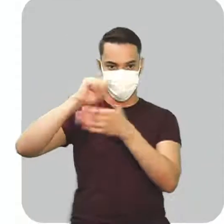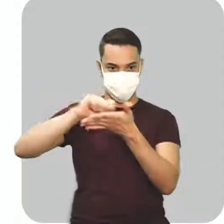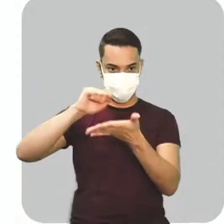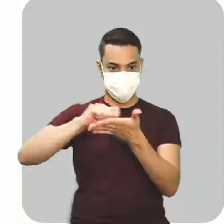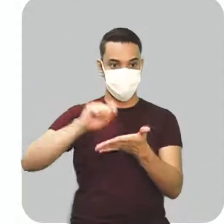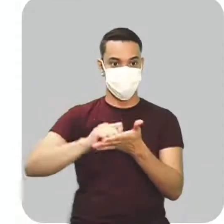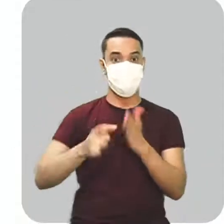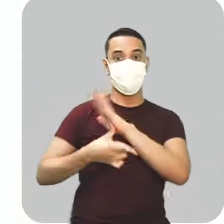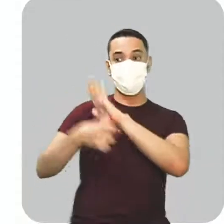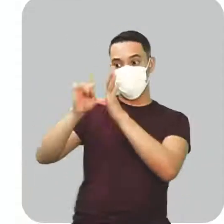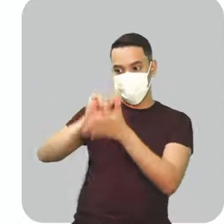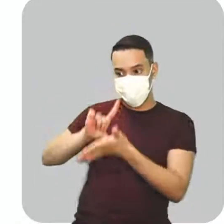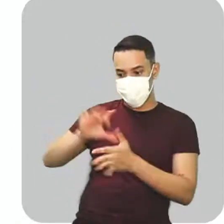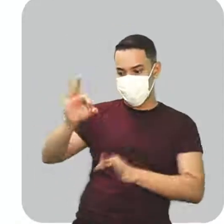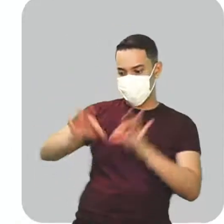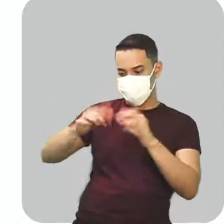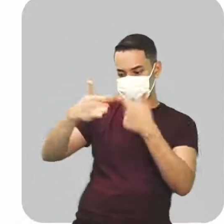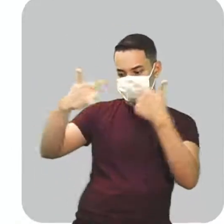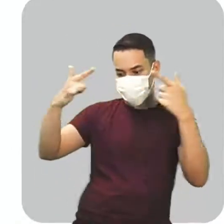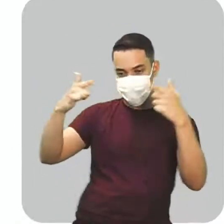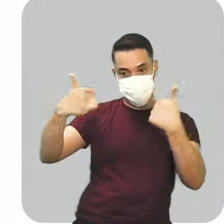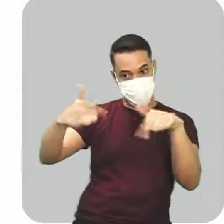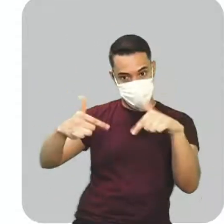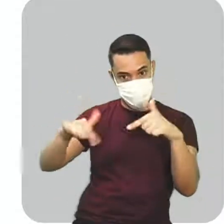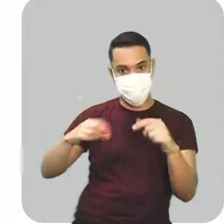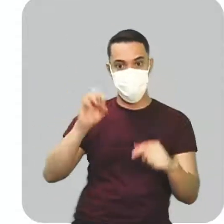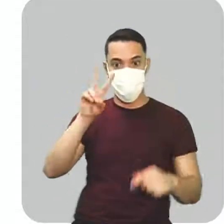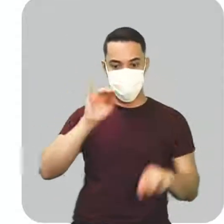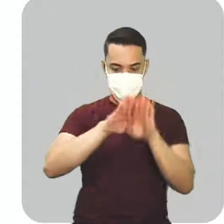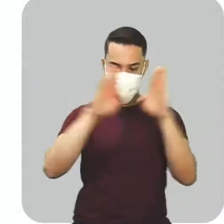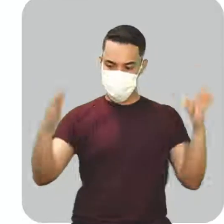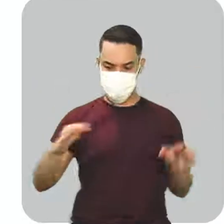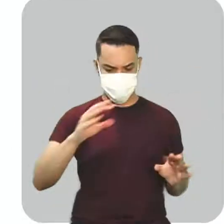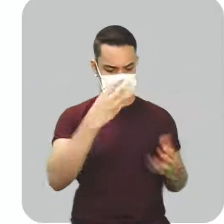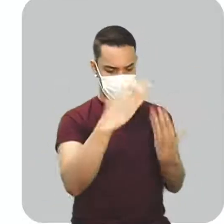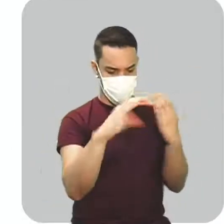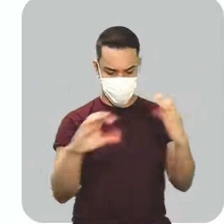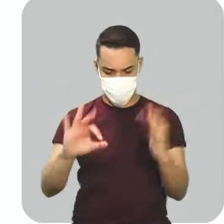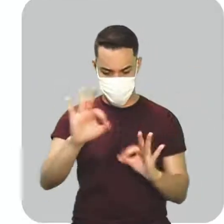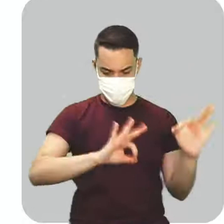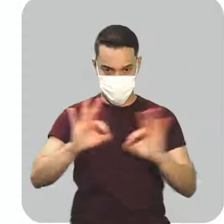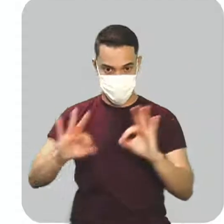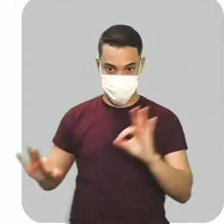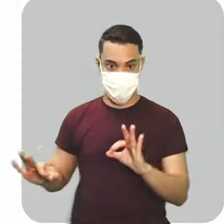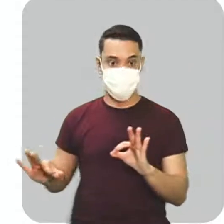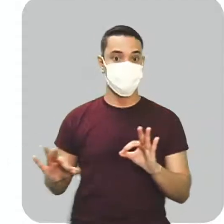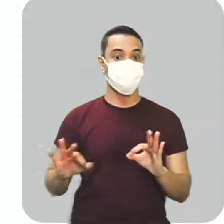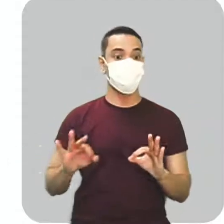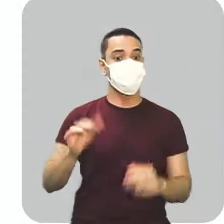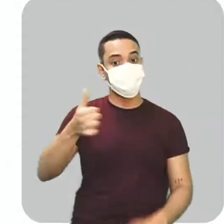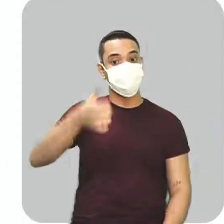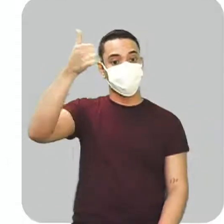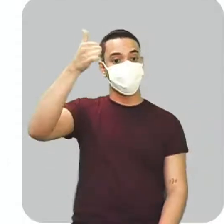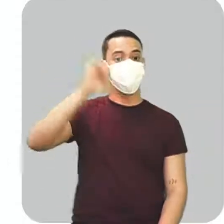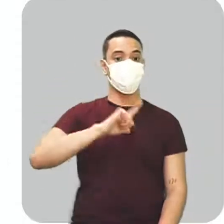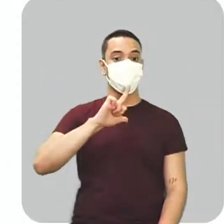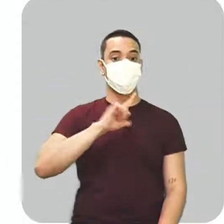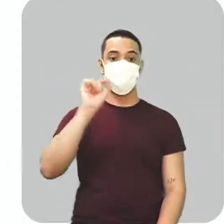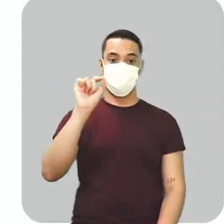enfeitarei a mesa. Aqui, essa primeira foi introduzida, né, pela uma conjunção, né, que dá a ideia